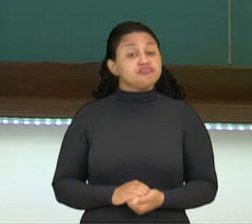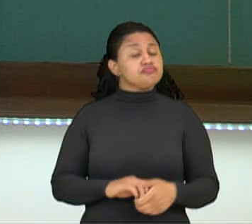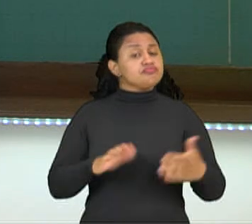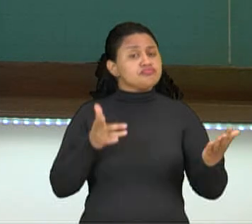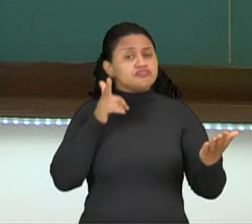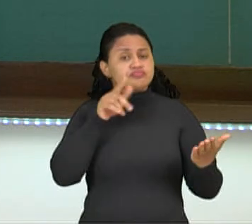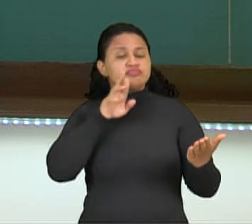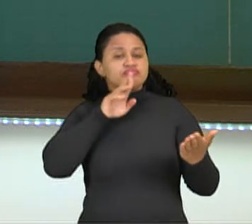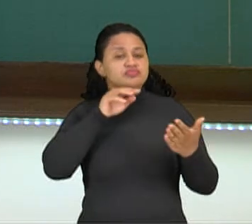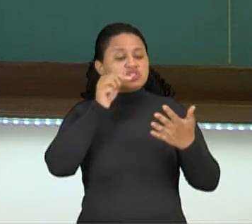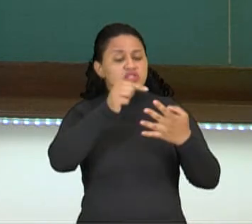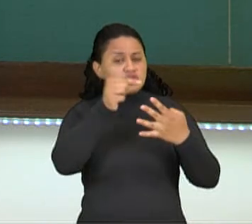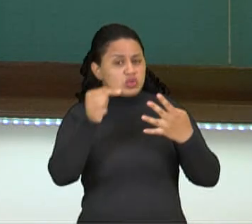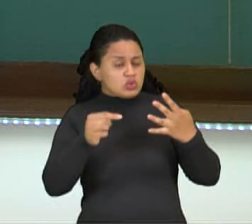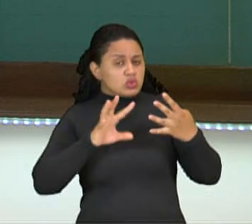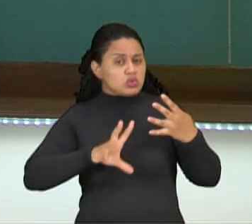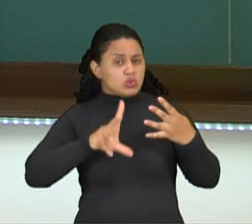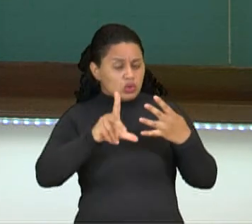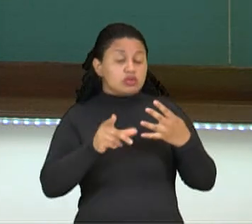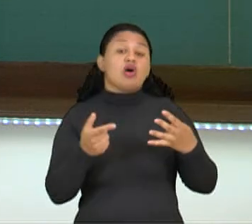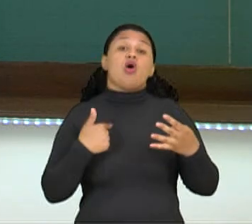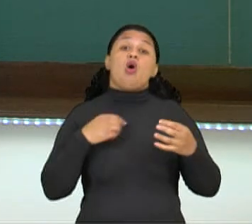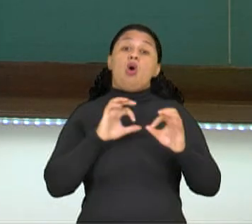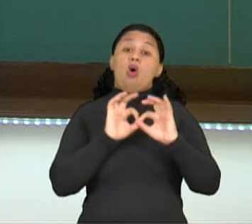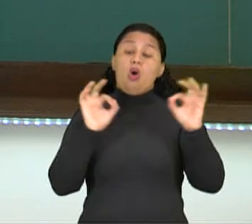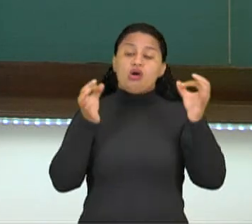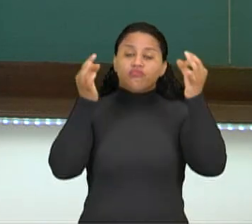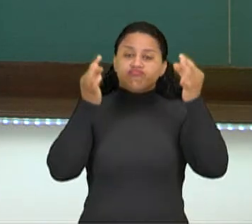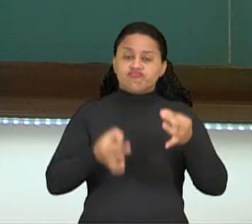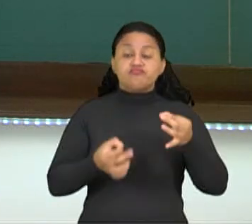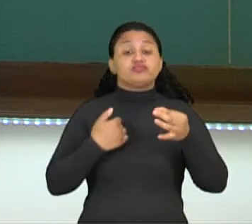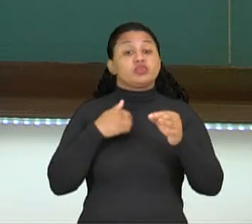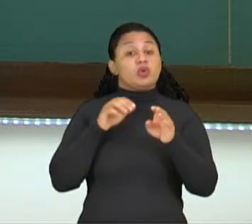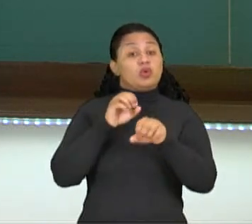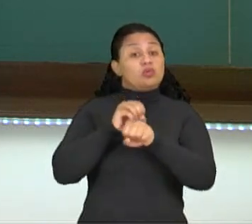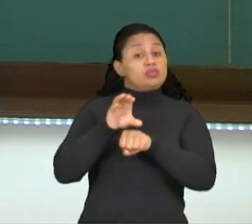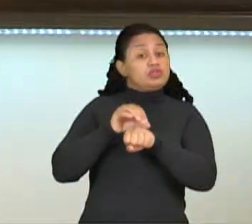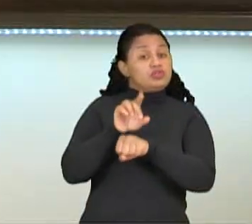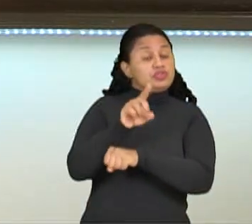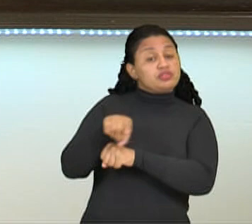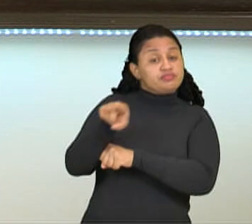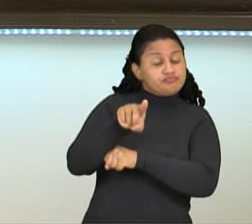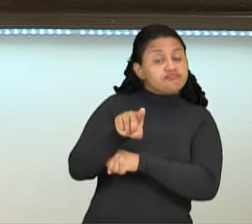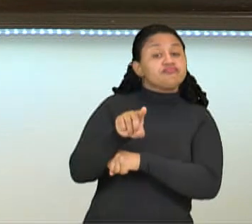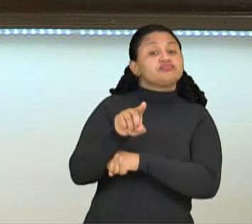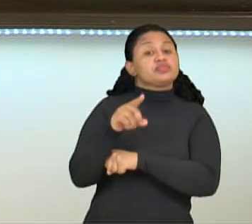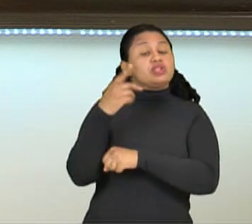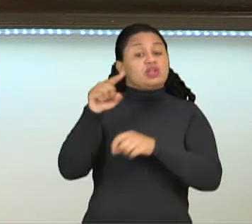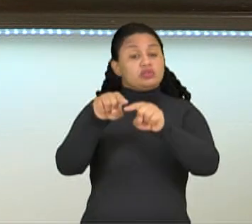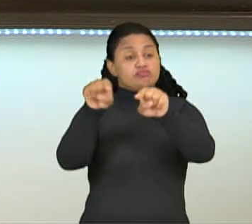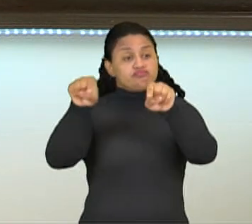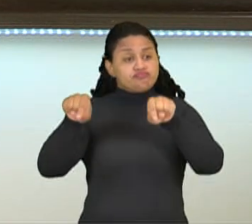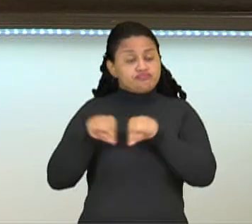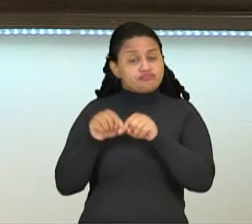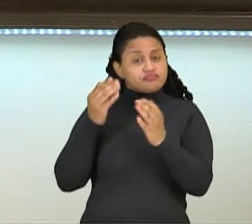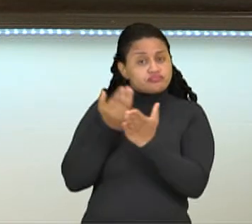Respondeu todas elas? Perfeito. Ó, uma dica para você. Lá na sua sala de